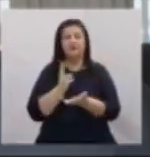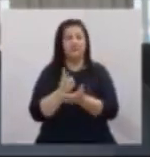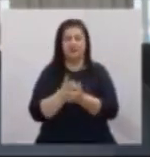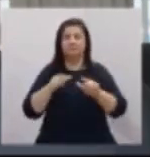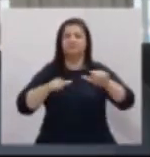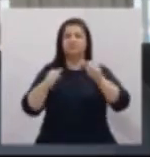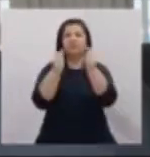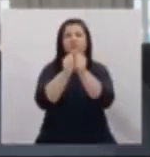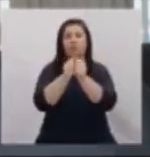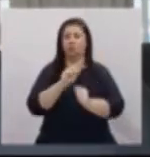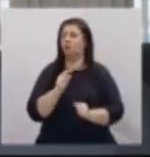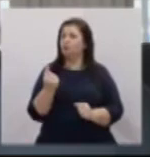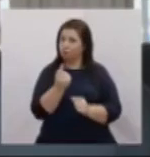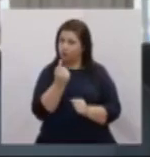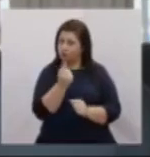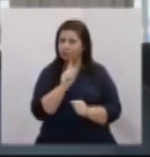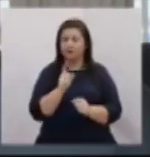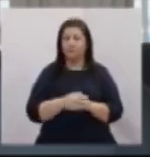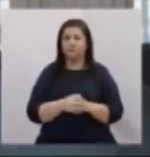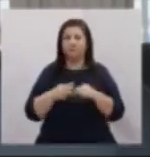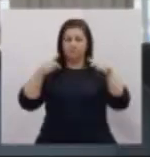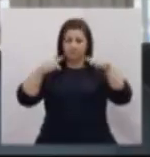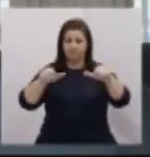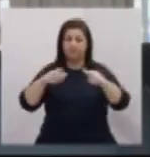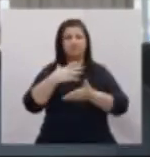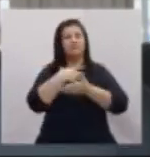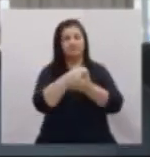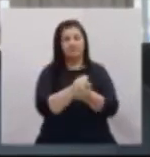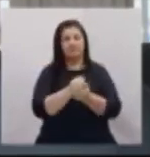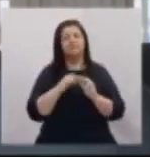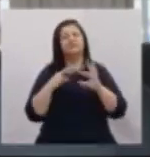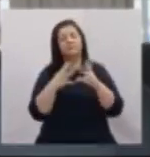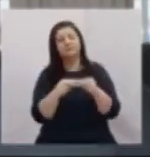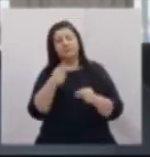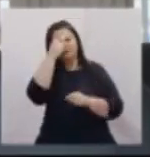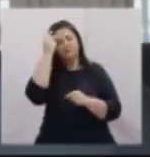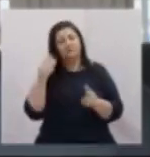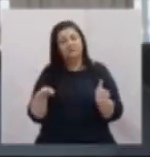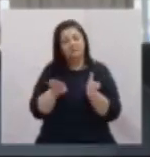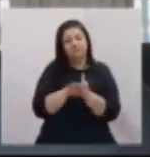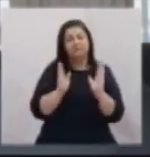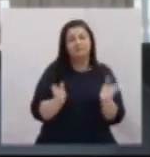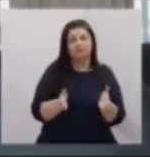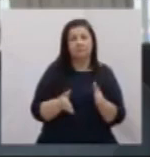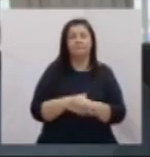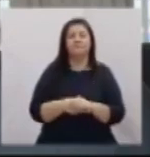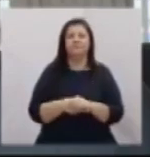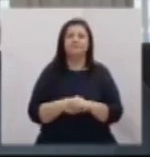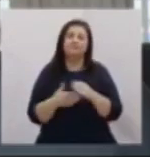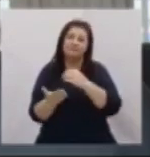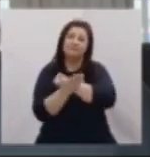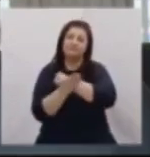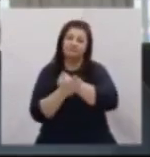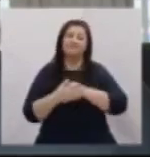Esse título, né, que vocês entregam, eu levo para todas essas pessoas que até aqui, onde eu estou, né, me fizeram chegar